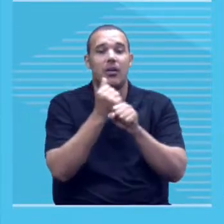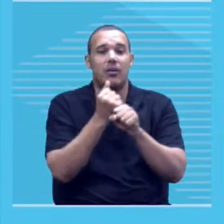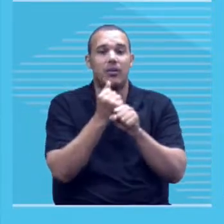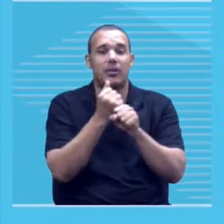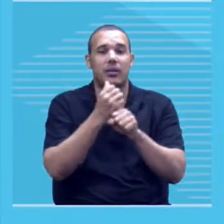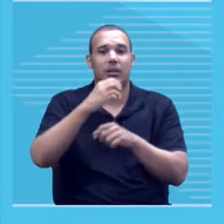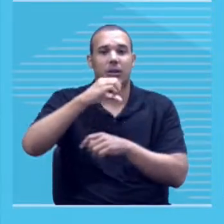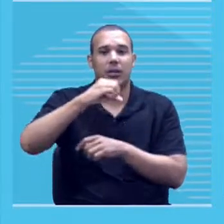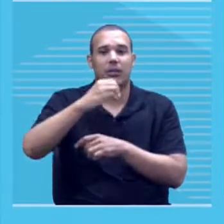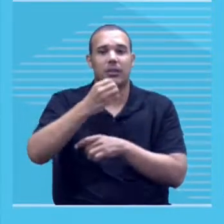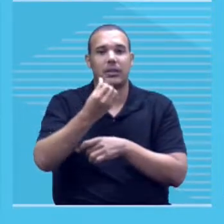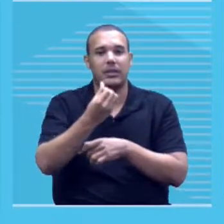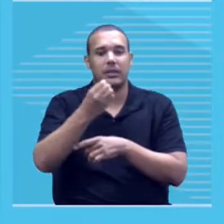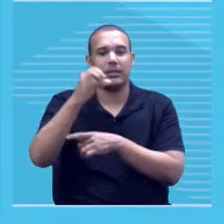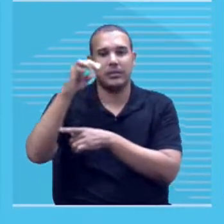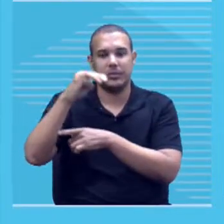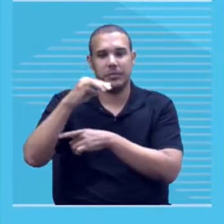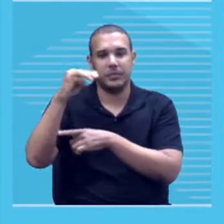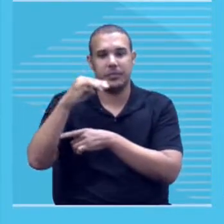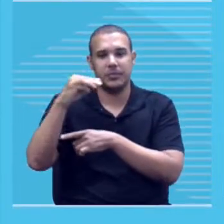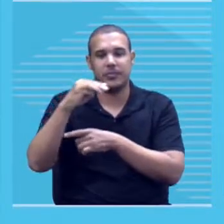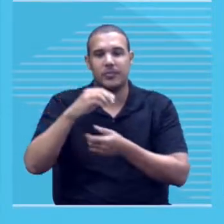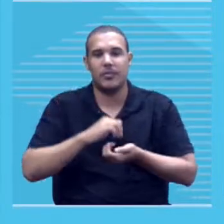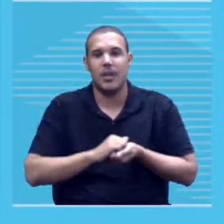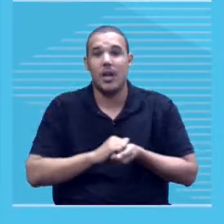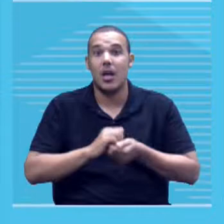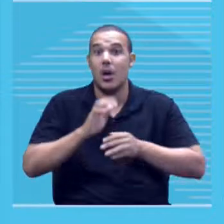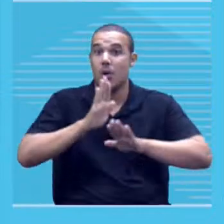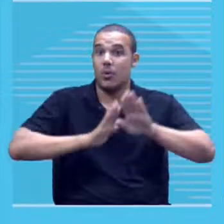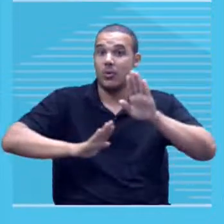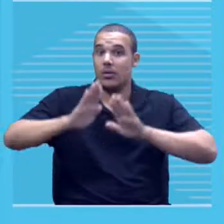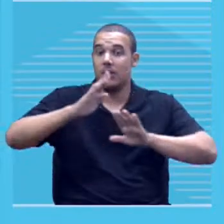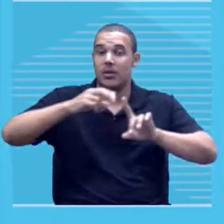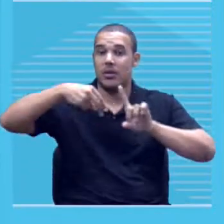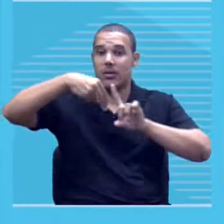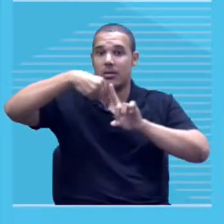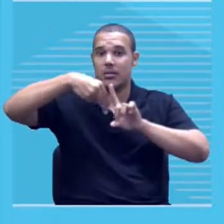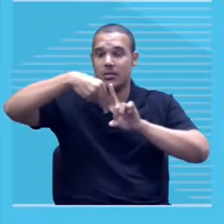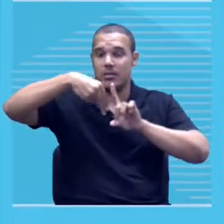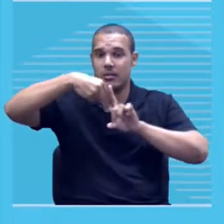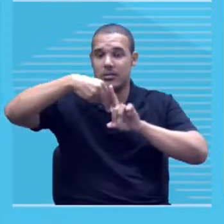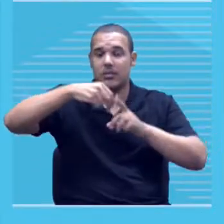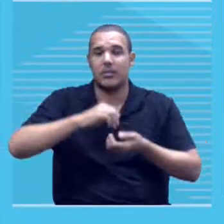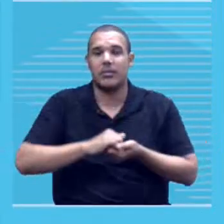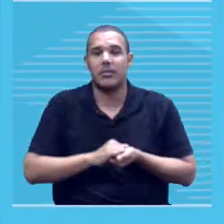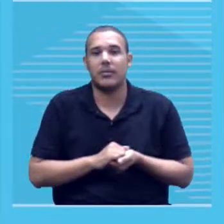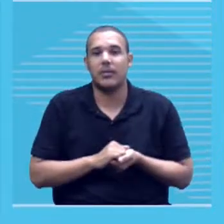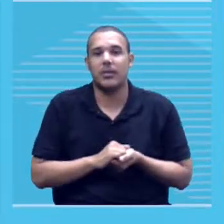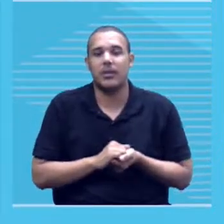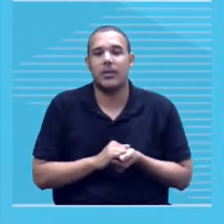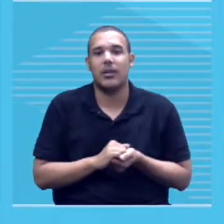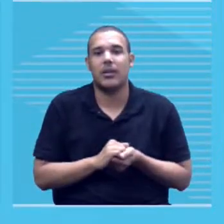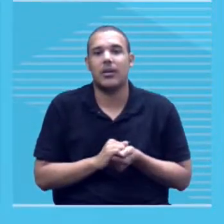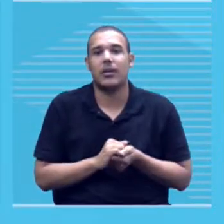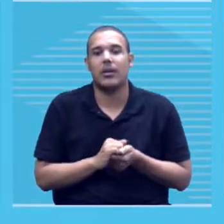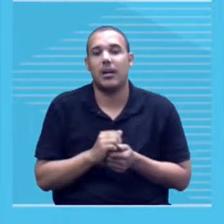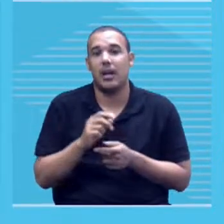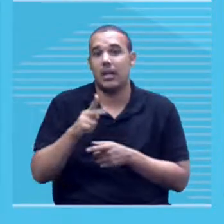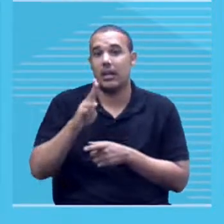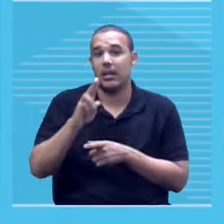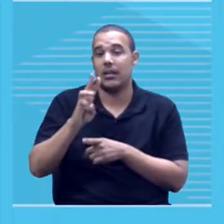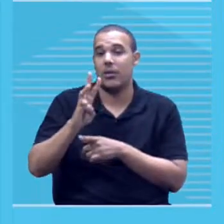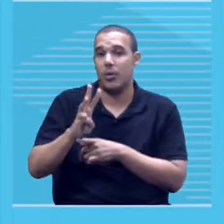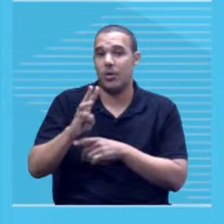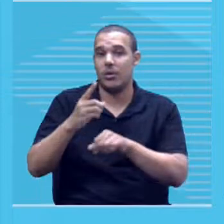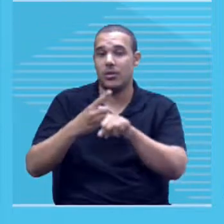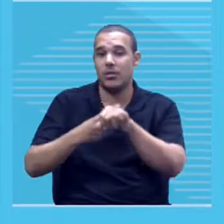96 minutos. Cuidado com as unidades. As unidades que a galera falou foi de quilowatt-hora, beleza?